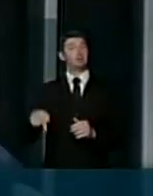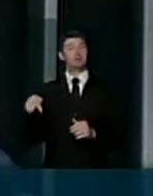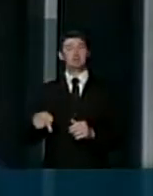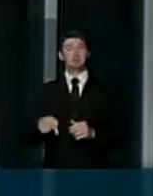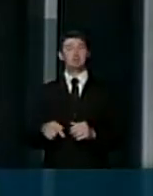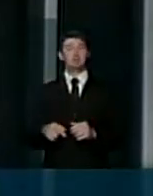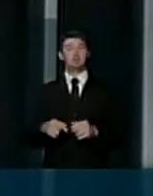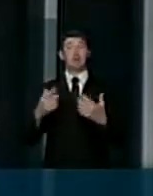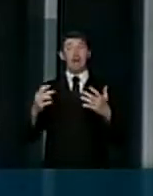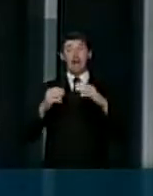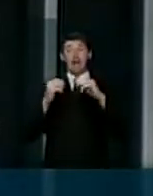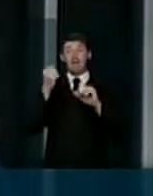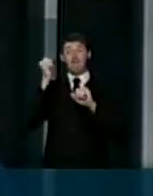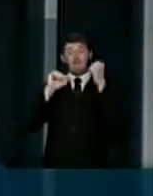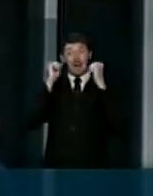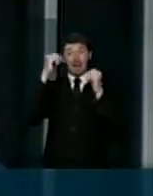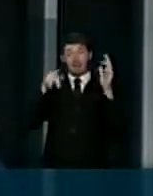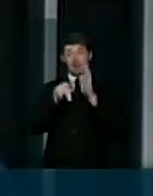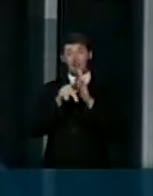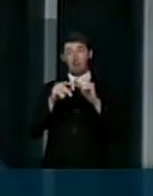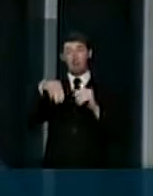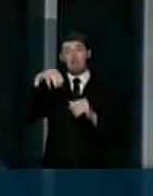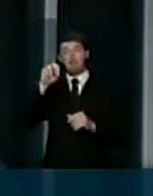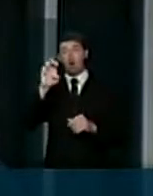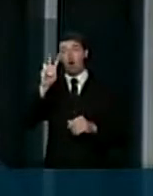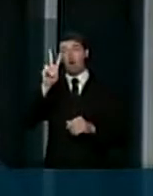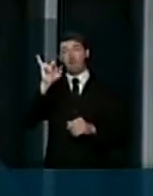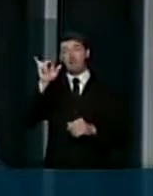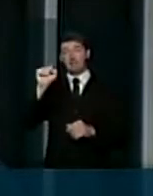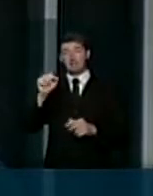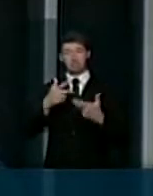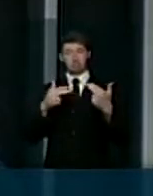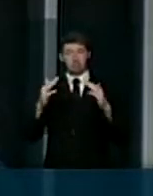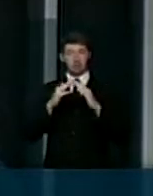indústria moveleira, e aqui falo como empresário do setor,